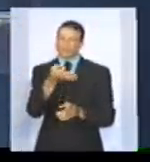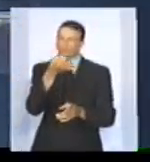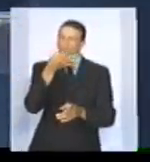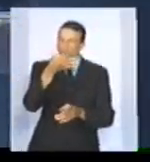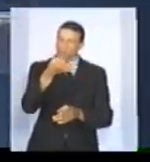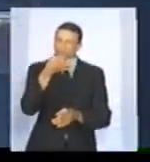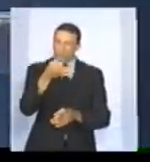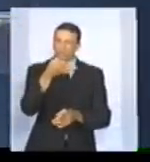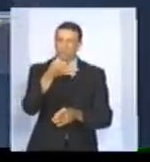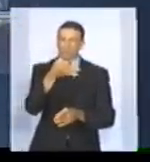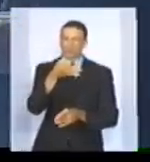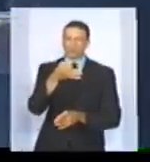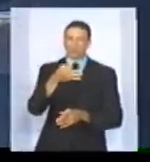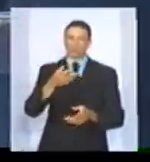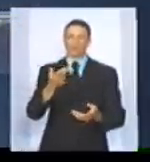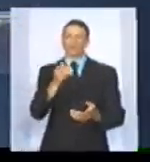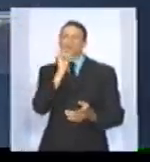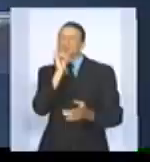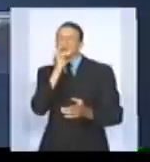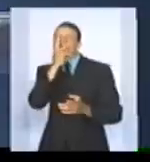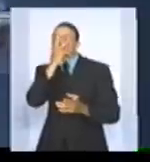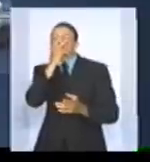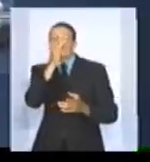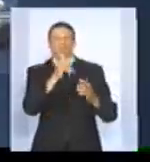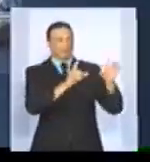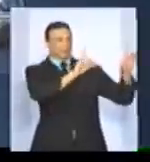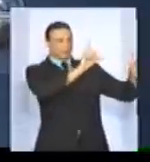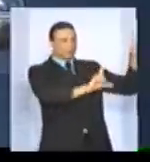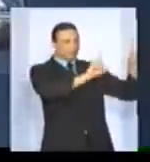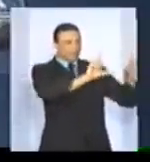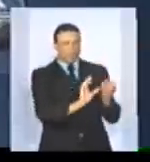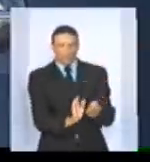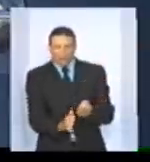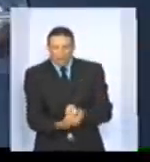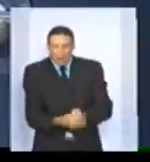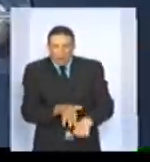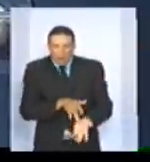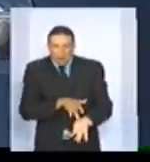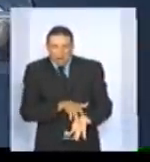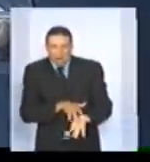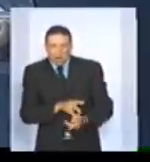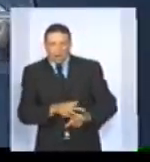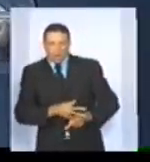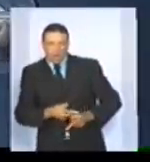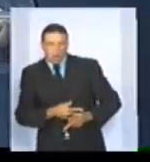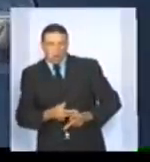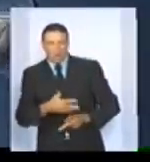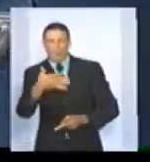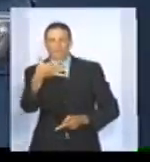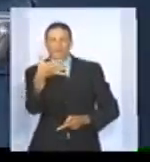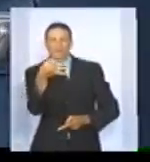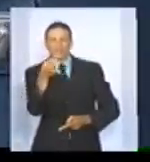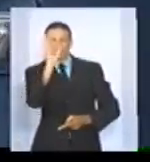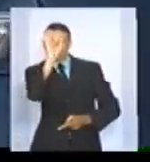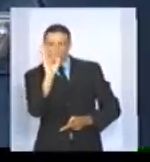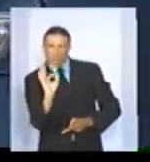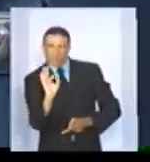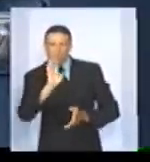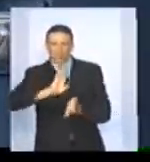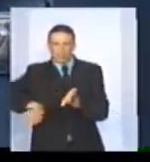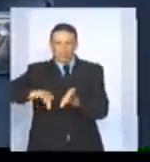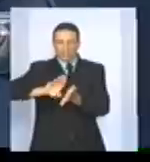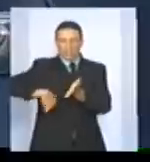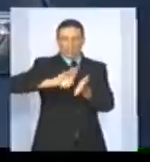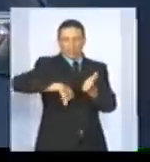conviver, inclusive, com os gatos, que são verdadeiros contraventores que surrupiam em torno de 20% do faturamento das empresas do setor